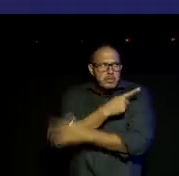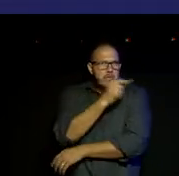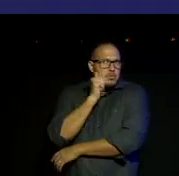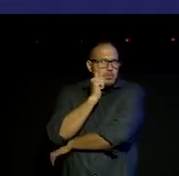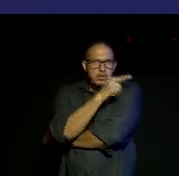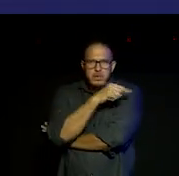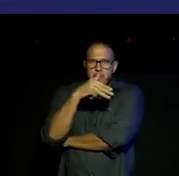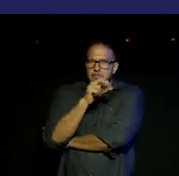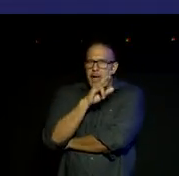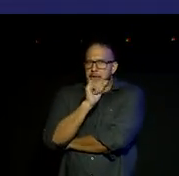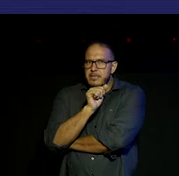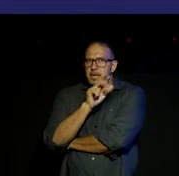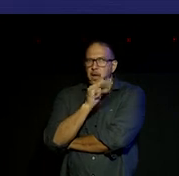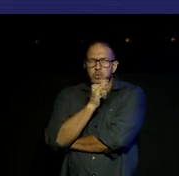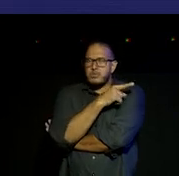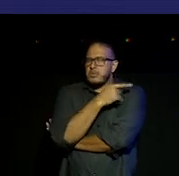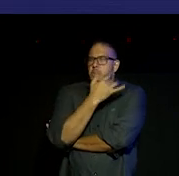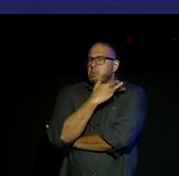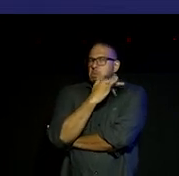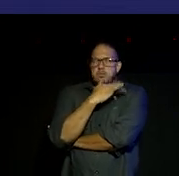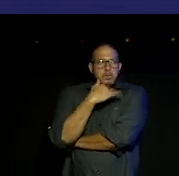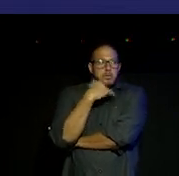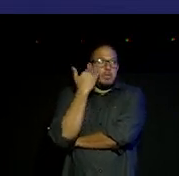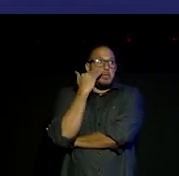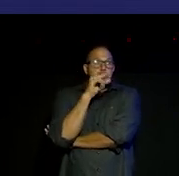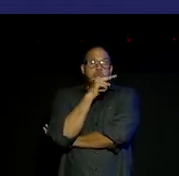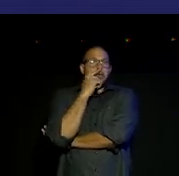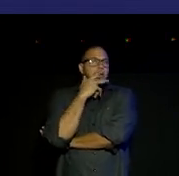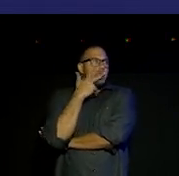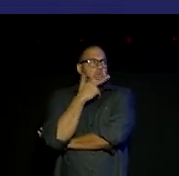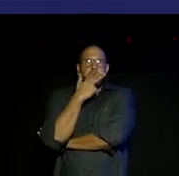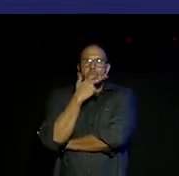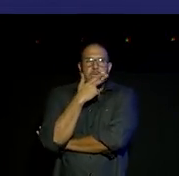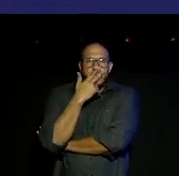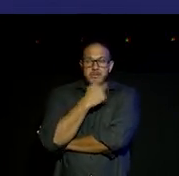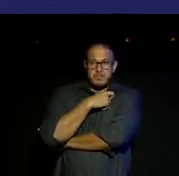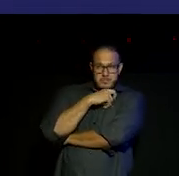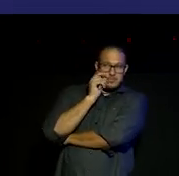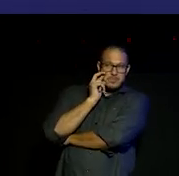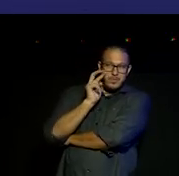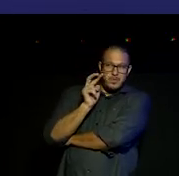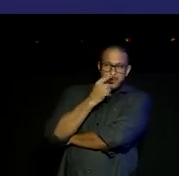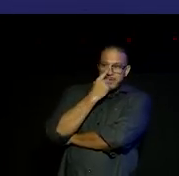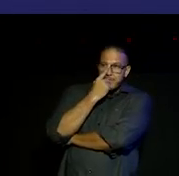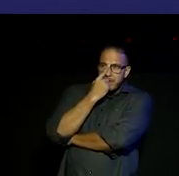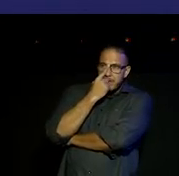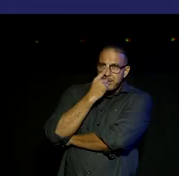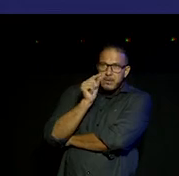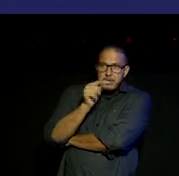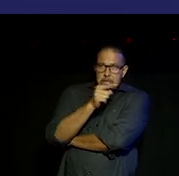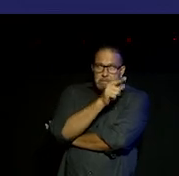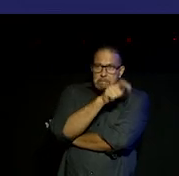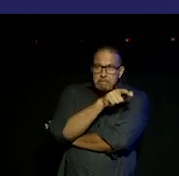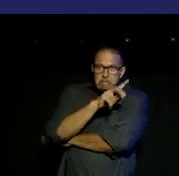Lúcia? Nossa, coitadinha, não sei como ela vai sair dessa. E eu, com um pouquinho de solidariedade que me corresponde, pensei, alguém entrou